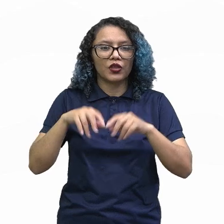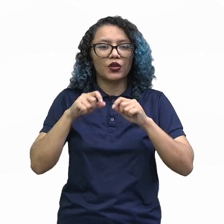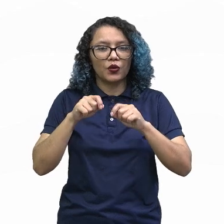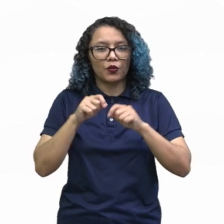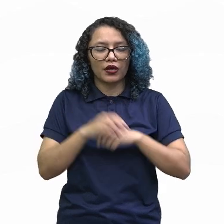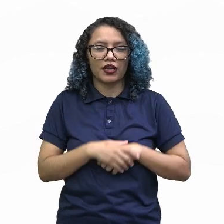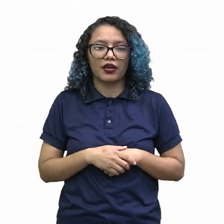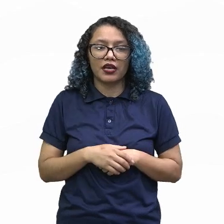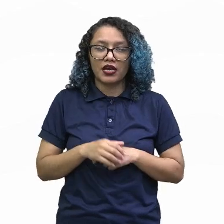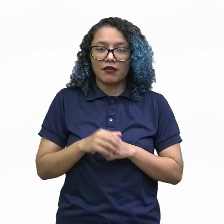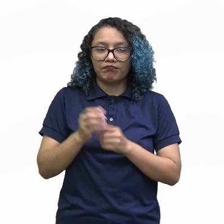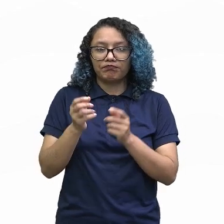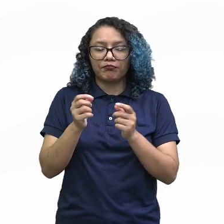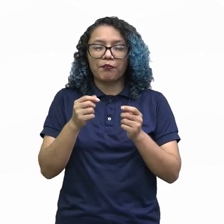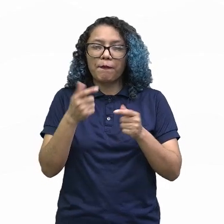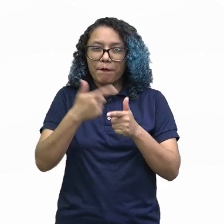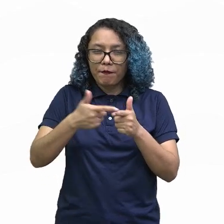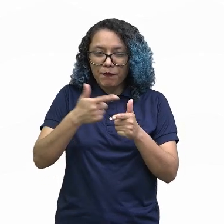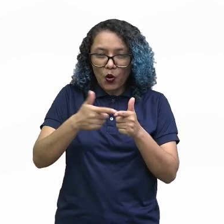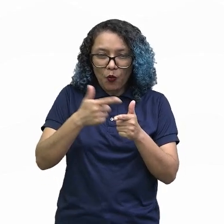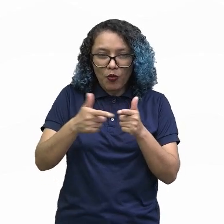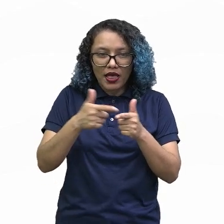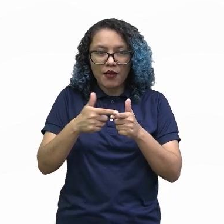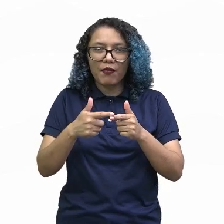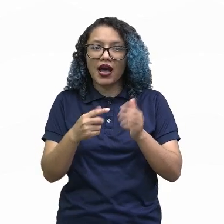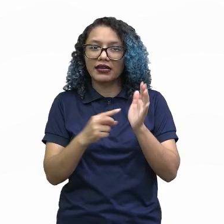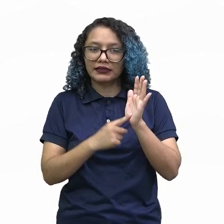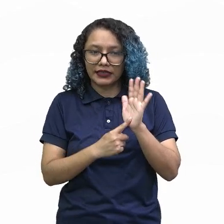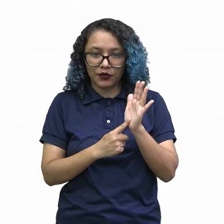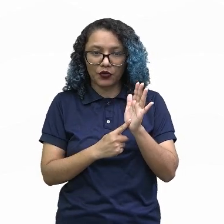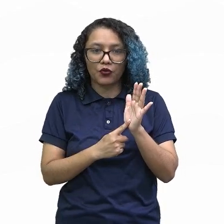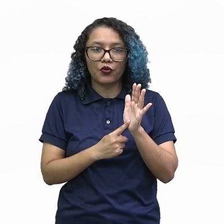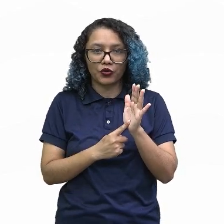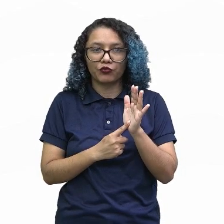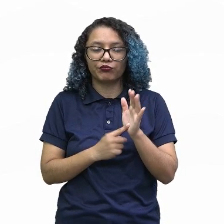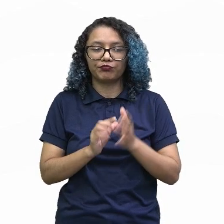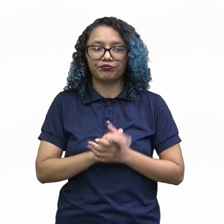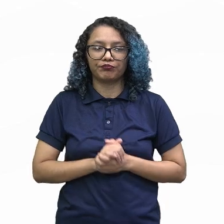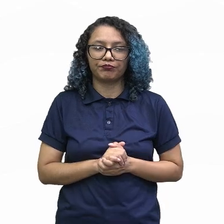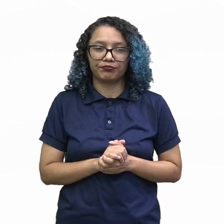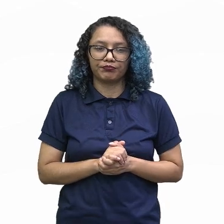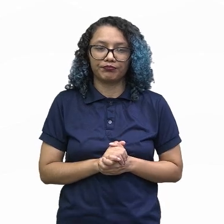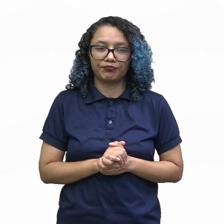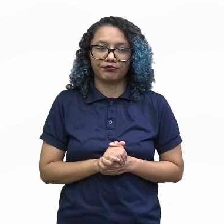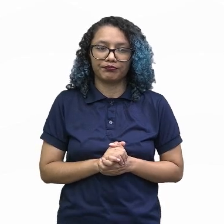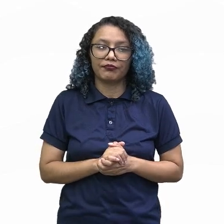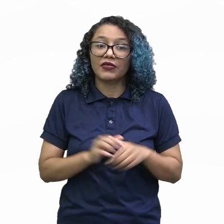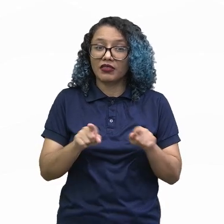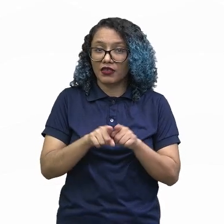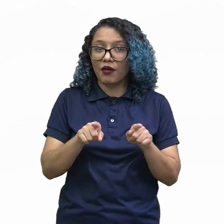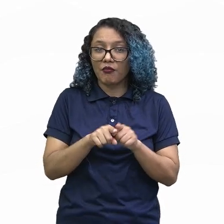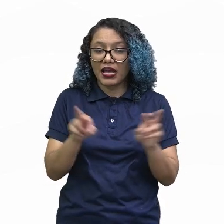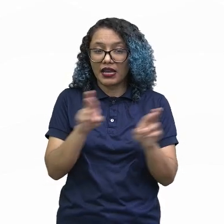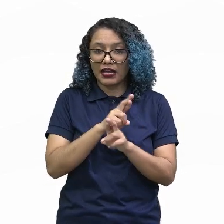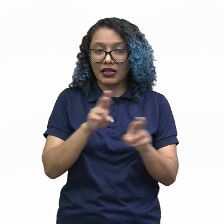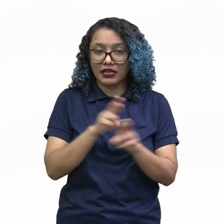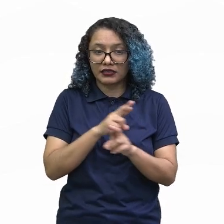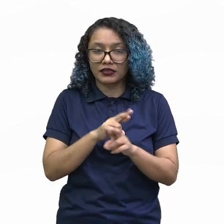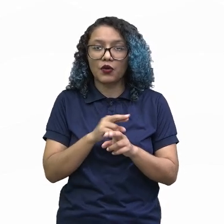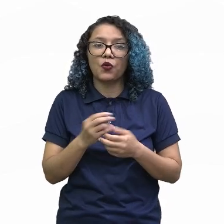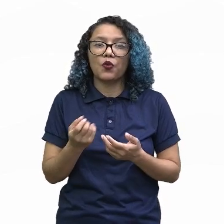desmielinizante autoimune, né? Então, essa doença aqui que está relacionada com o processo do sistema imunológico